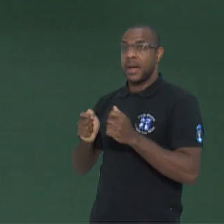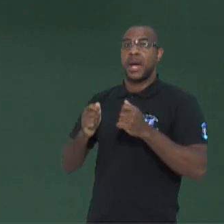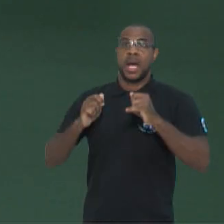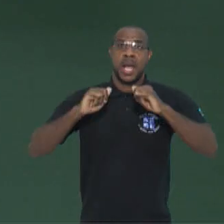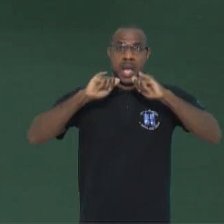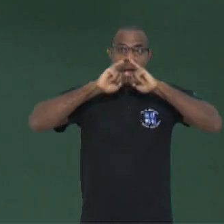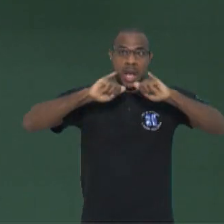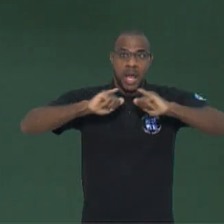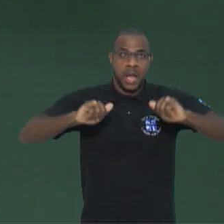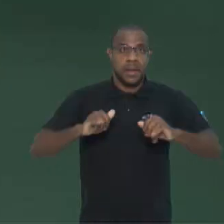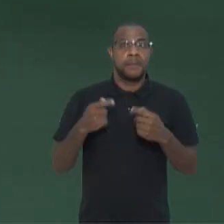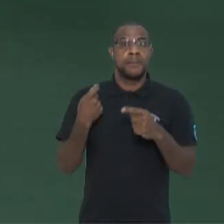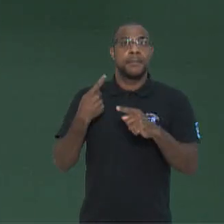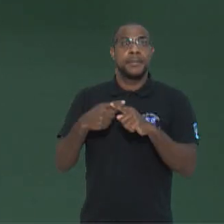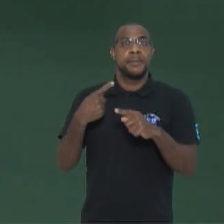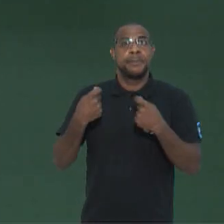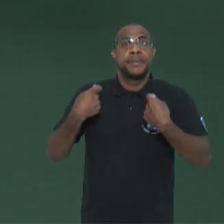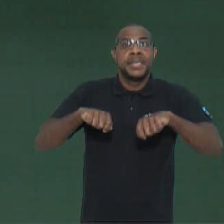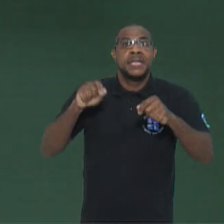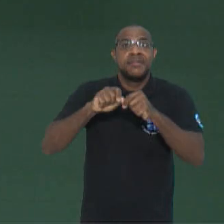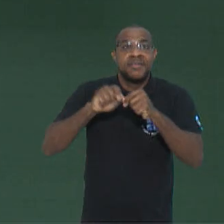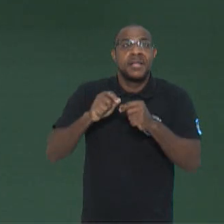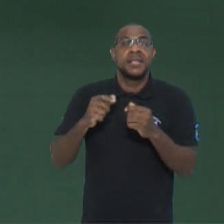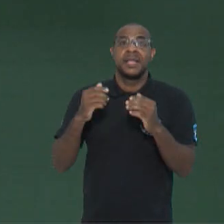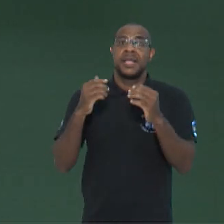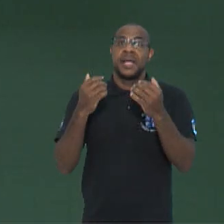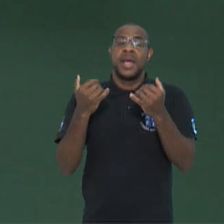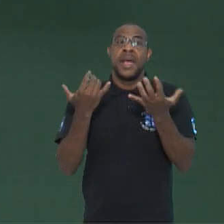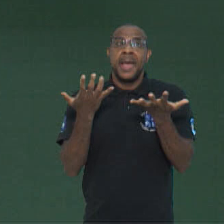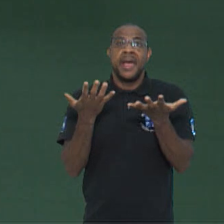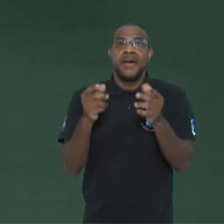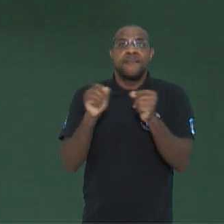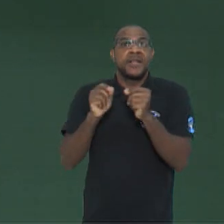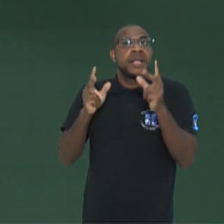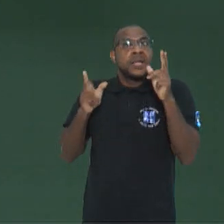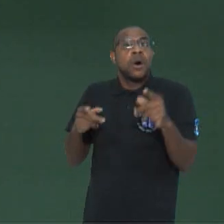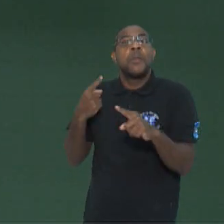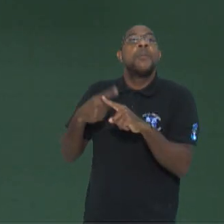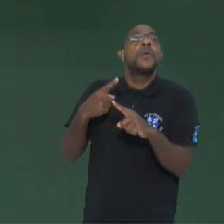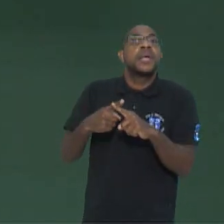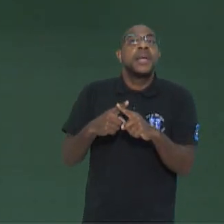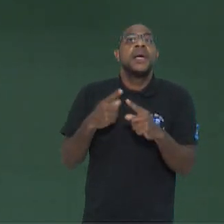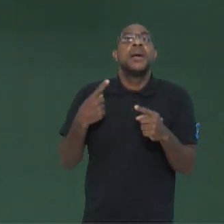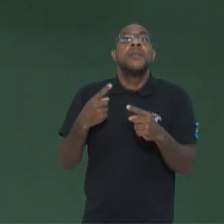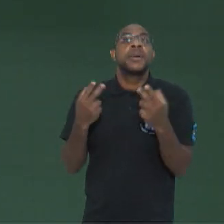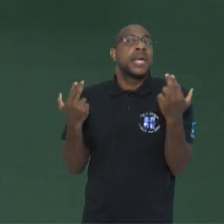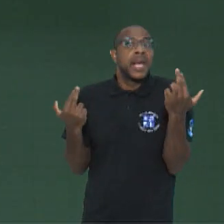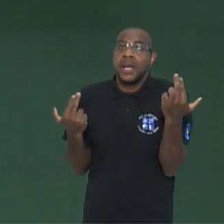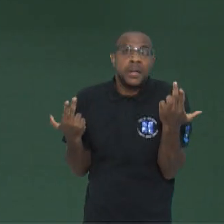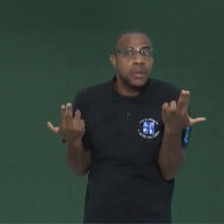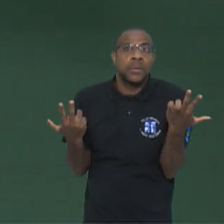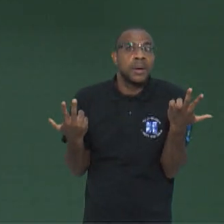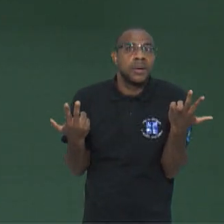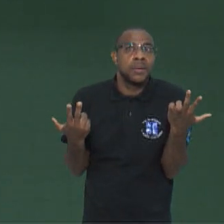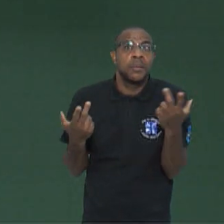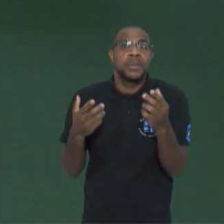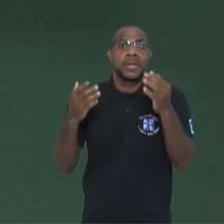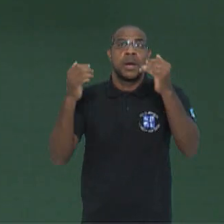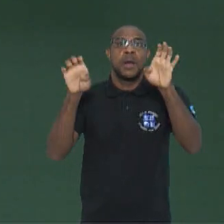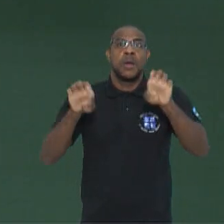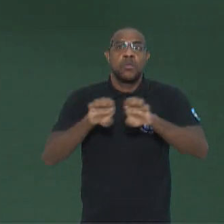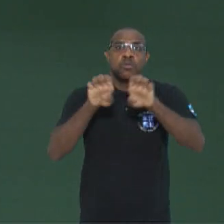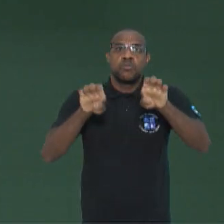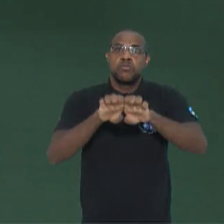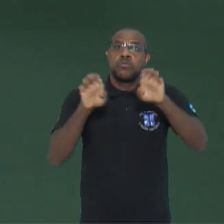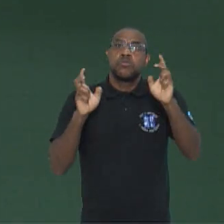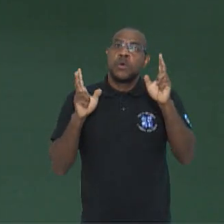cumprir com esses requisitos, porque ambos são informativos, né? Ambos têm uma estrutura parecida,